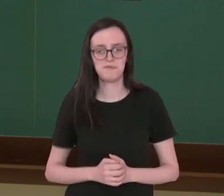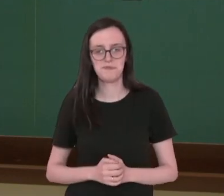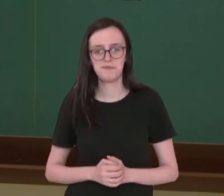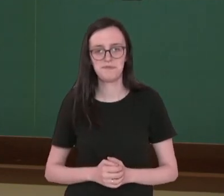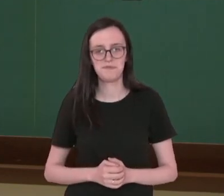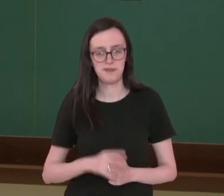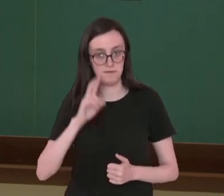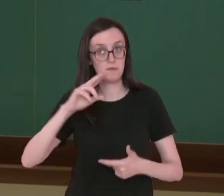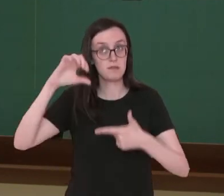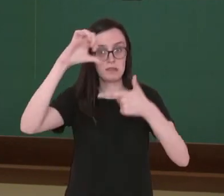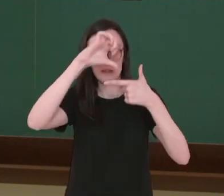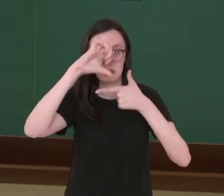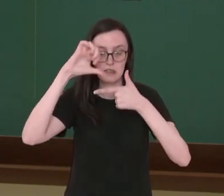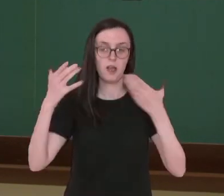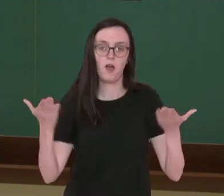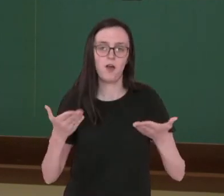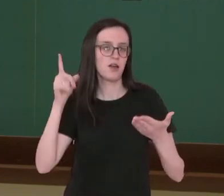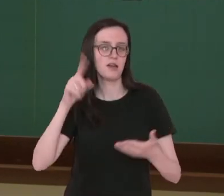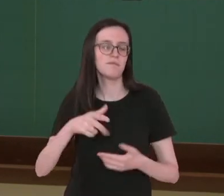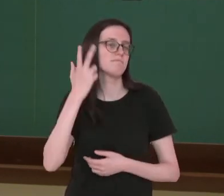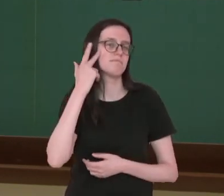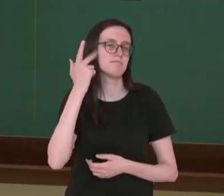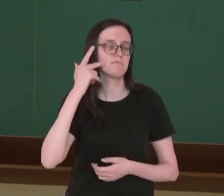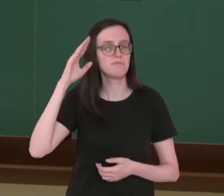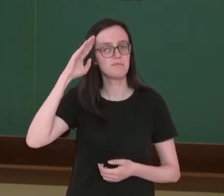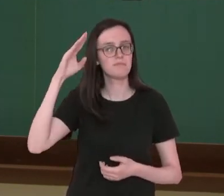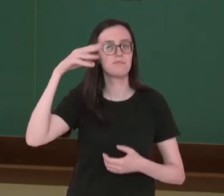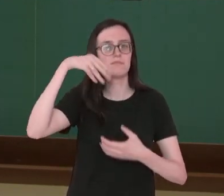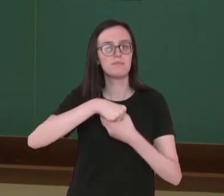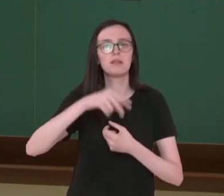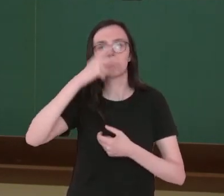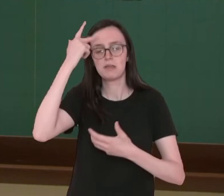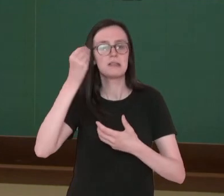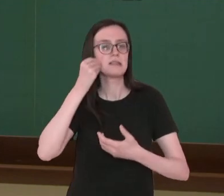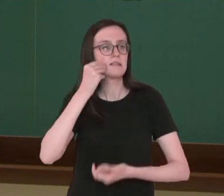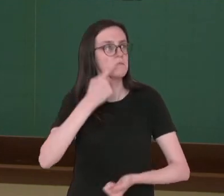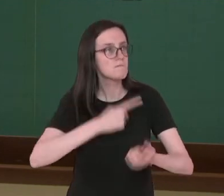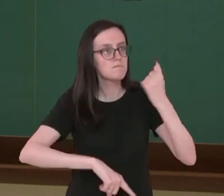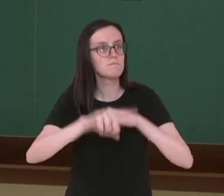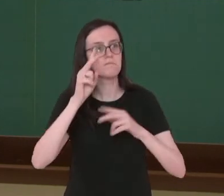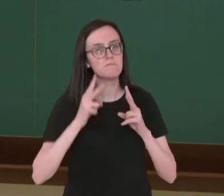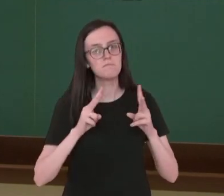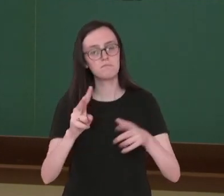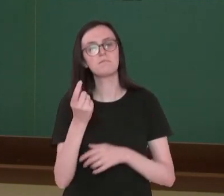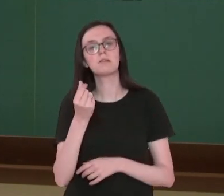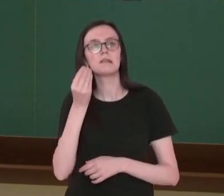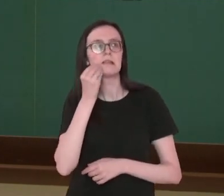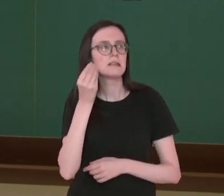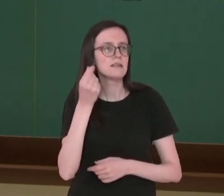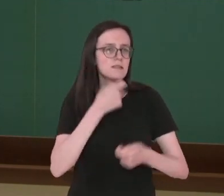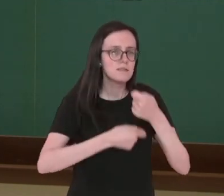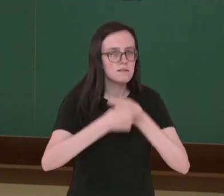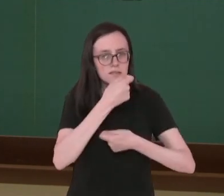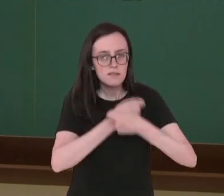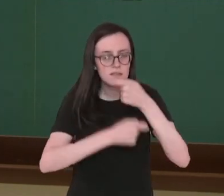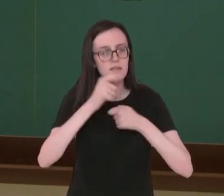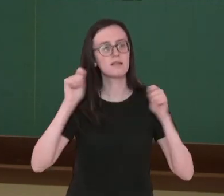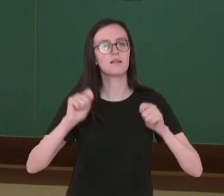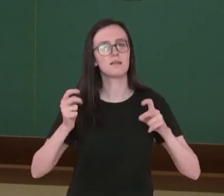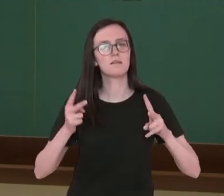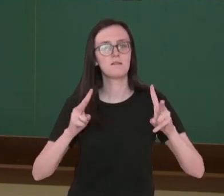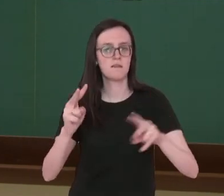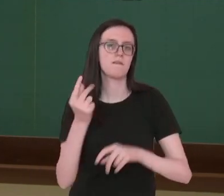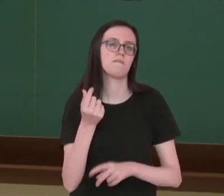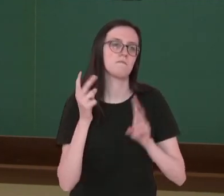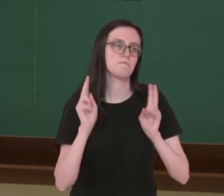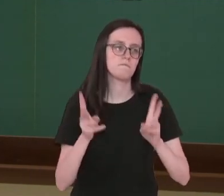9,95. É um problema hoje clássico, principalmente quem quer empreender e manter o mesmo preço, negociando para você conseguir manter esse